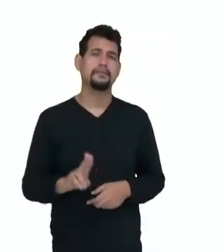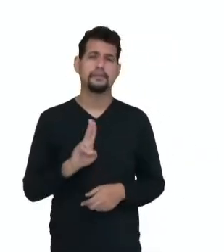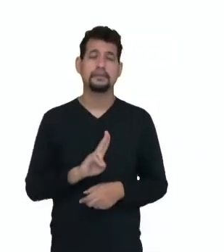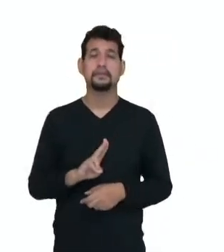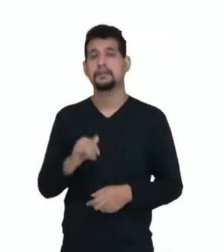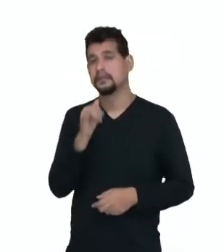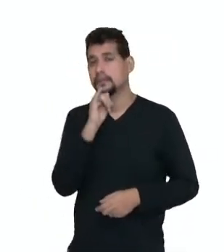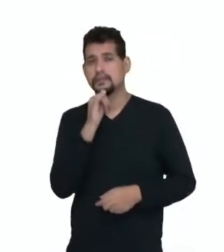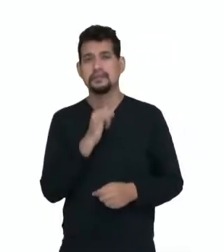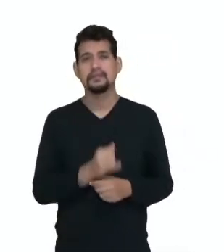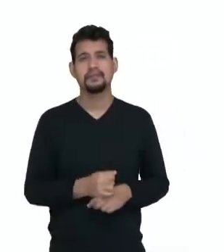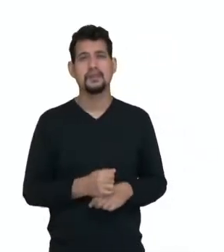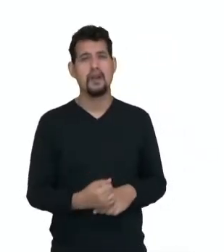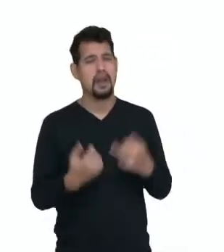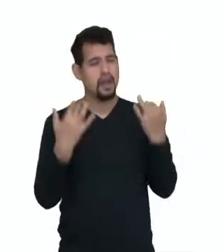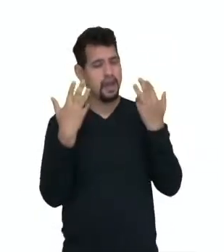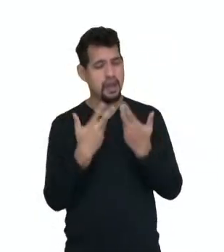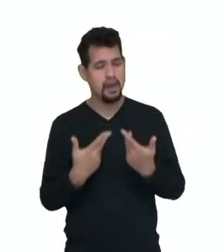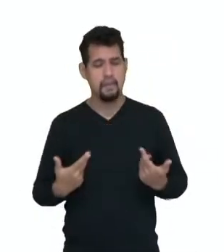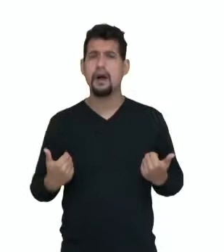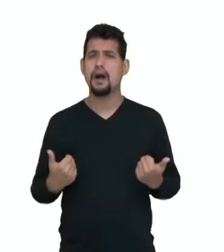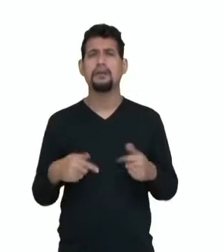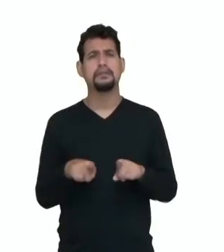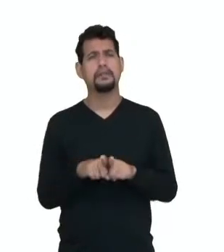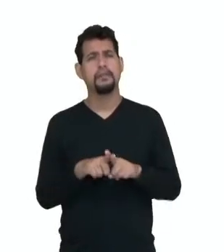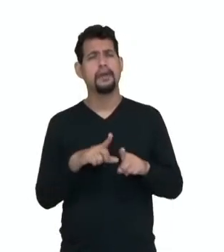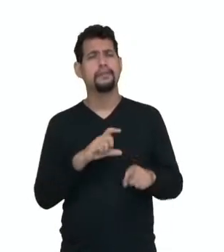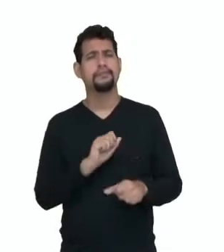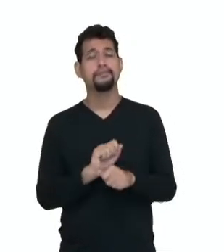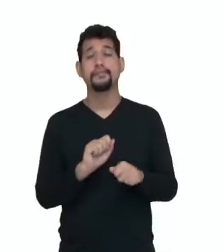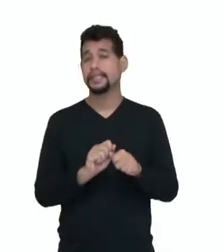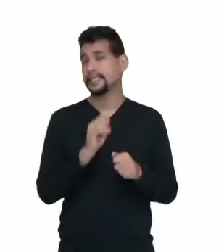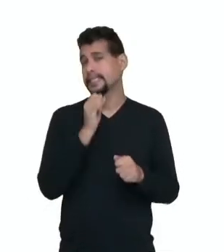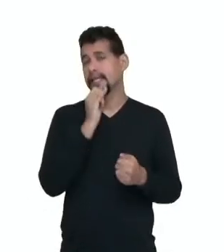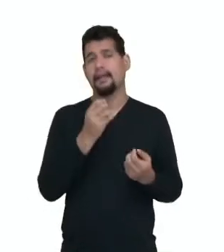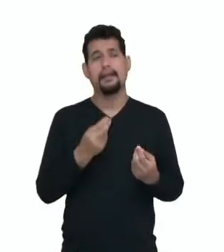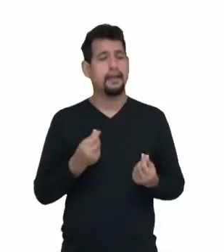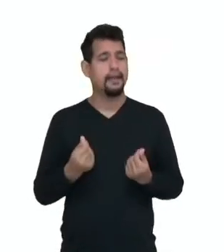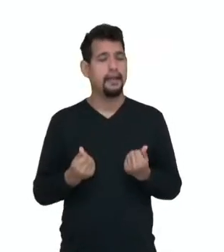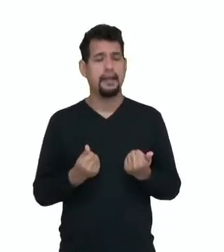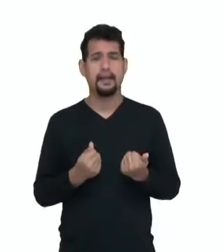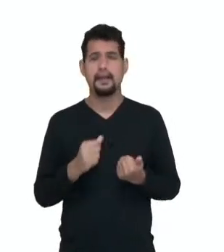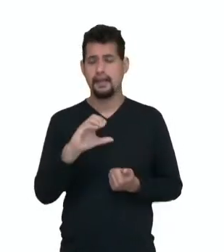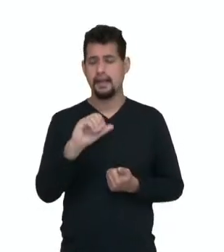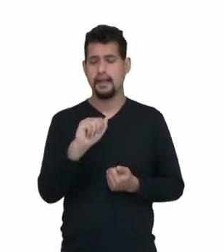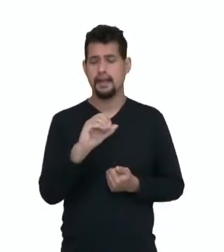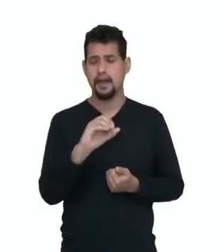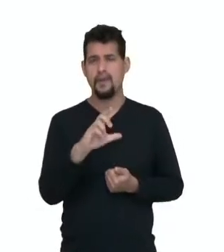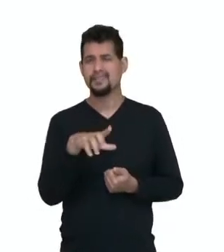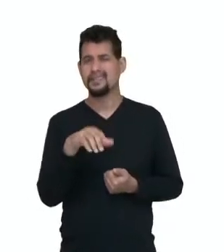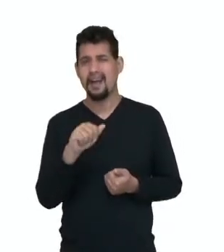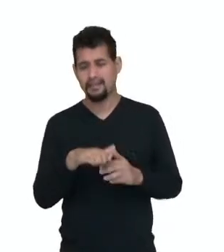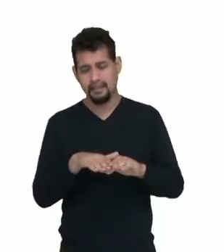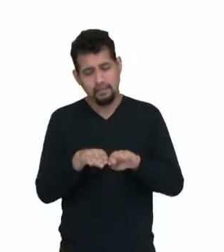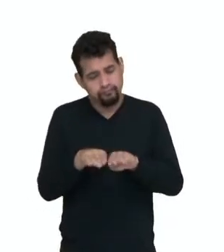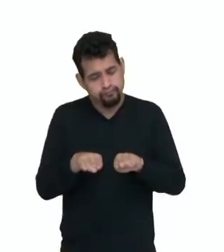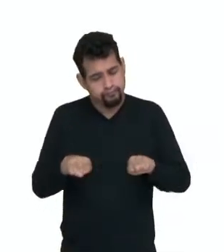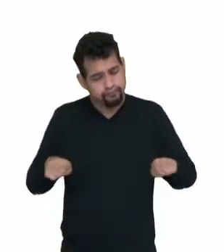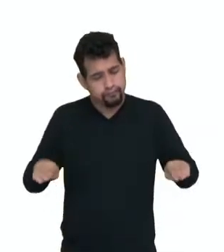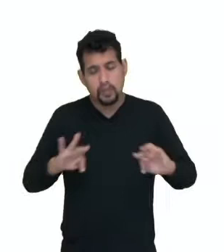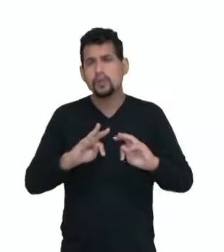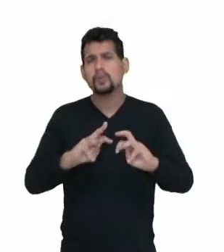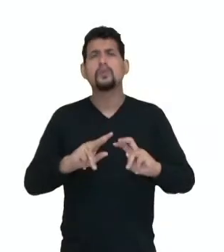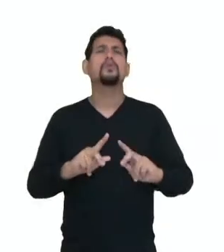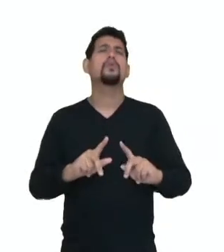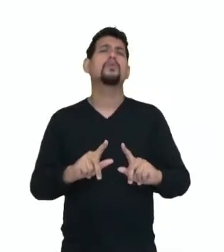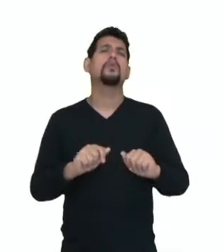por exemplo, do couro dos animais, para fazer, por exemplo, calçados, assim por diante. Então, tudo isso,